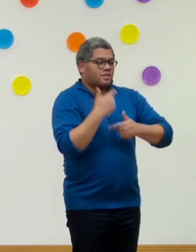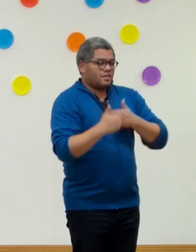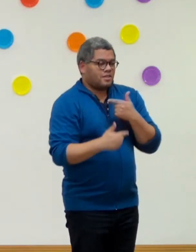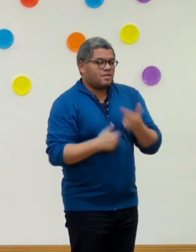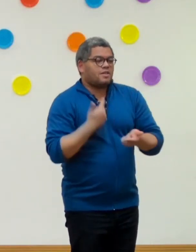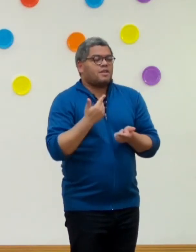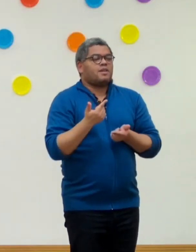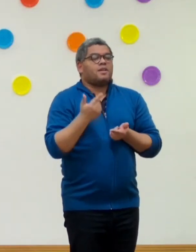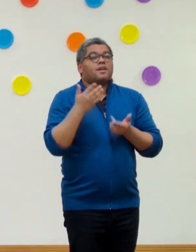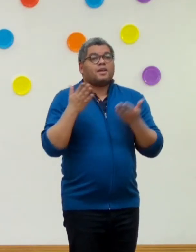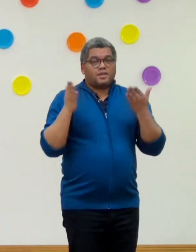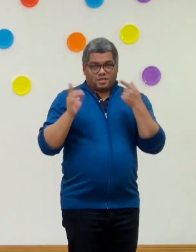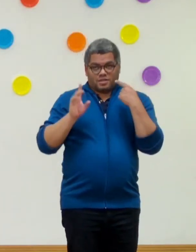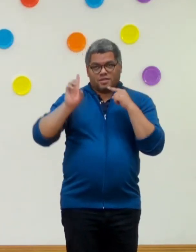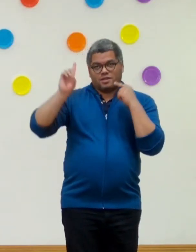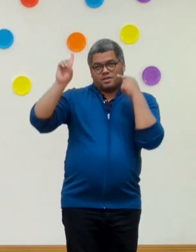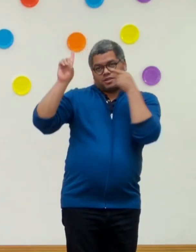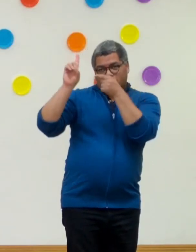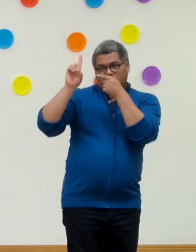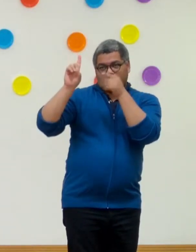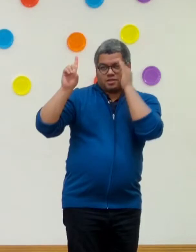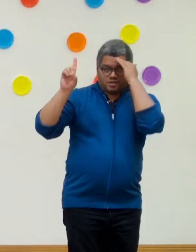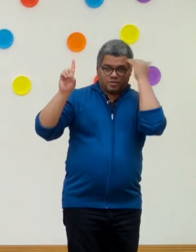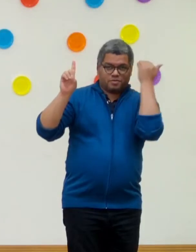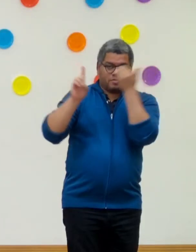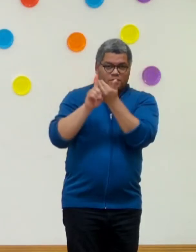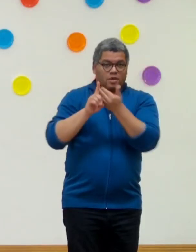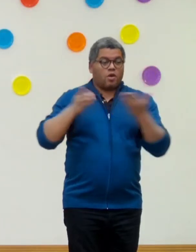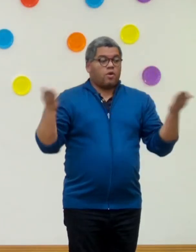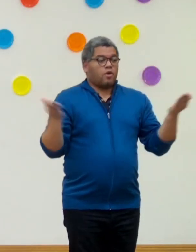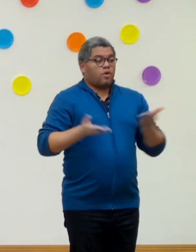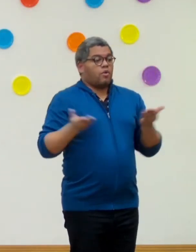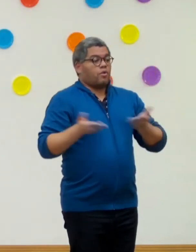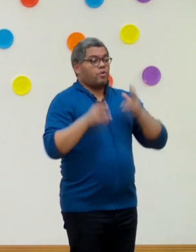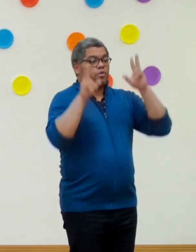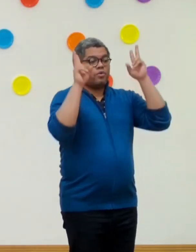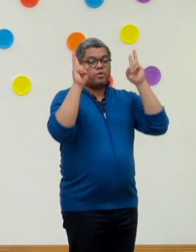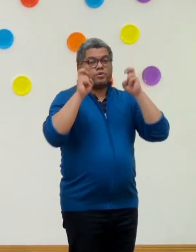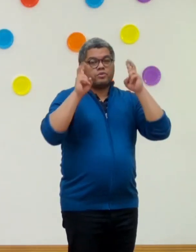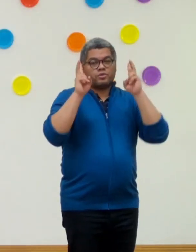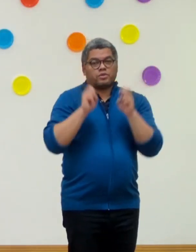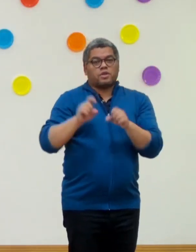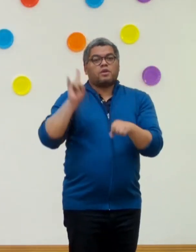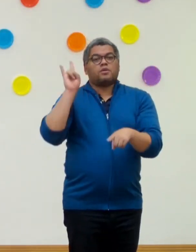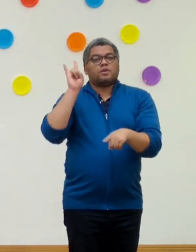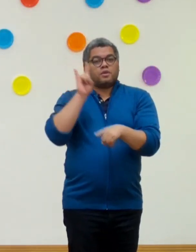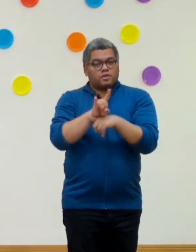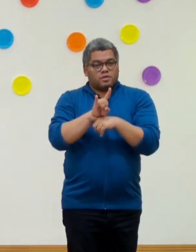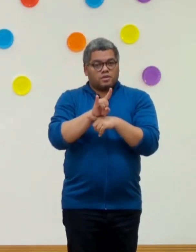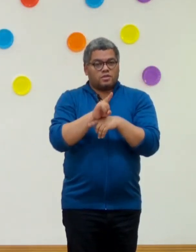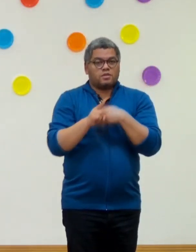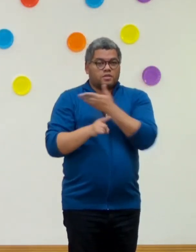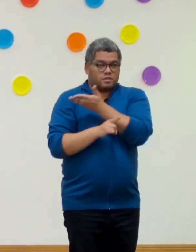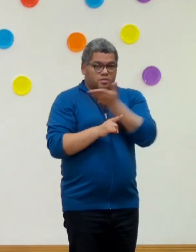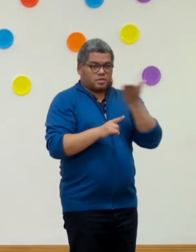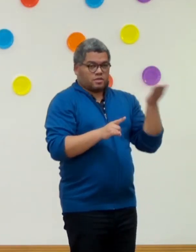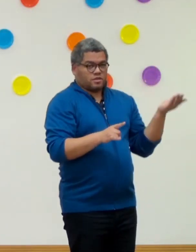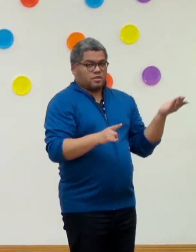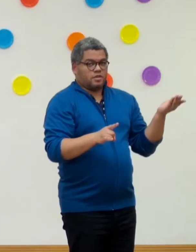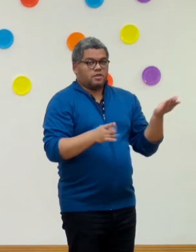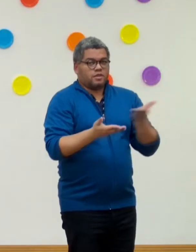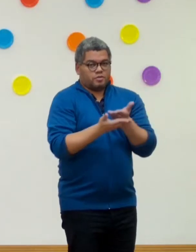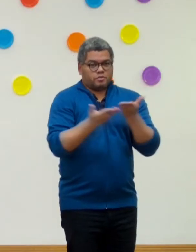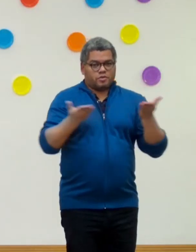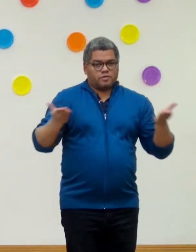nela que estamos confiados. Bom, o tema de hoje é adultério. Está aí na tela para vocês